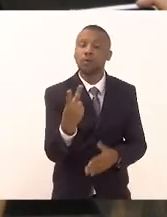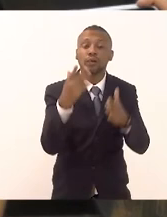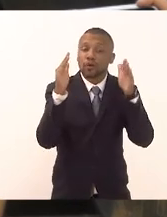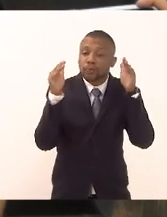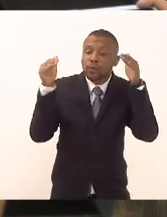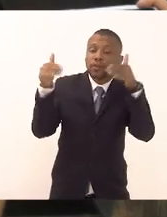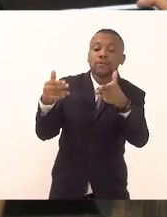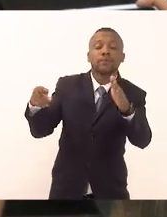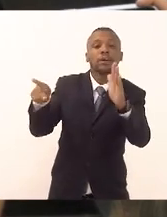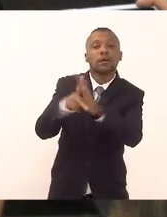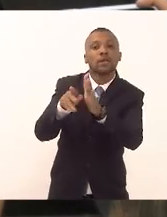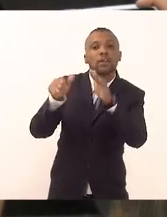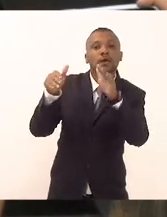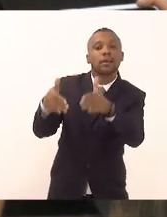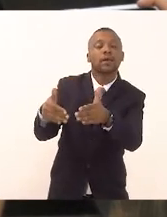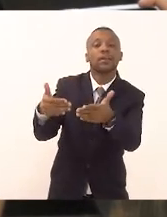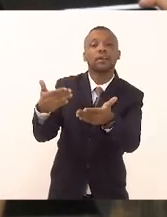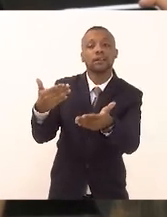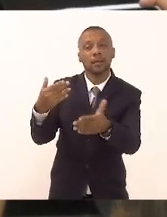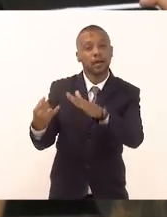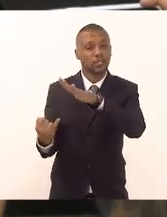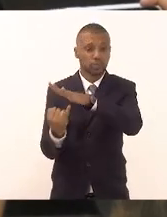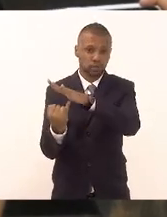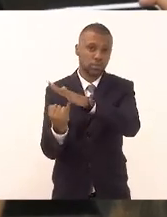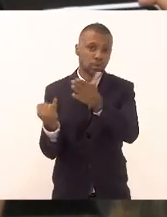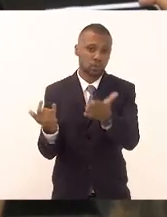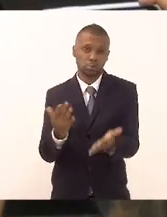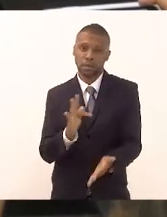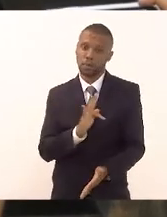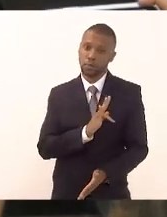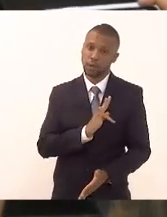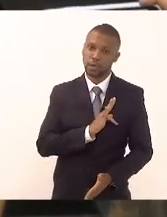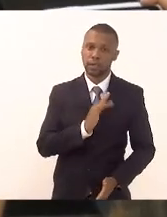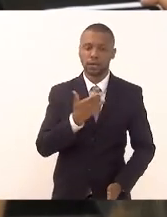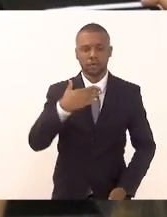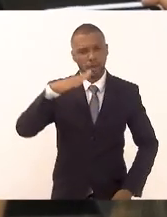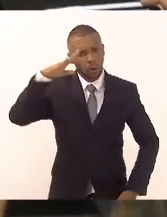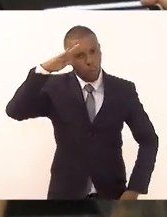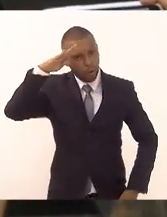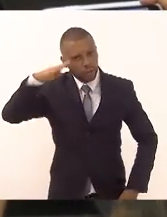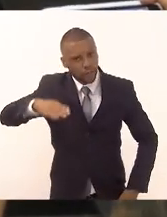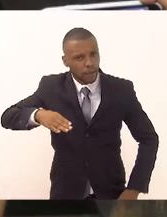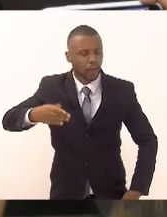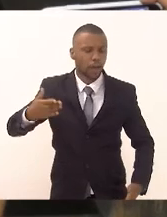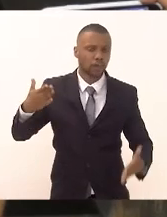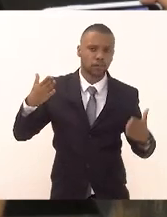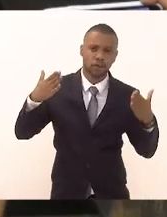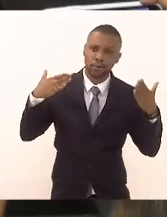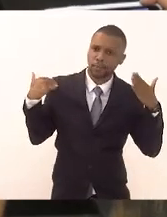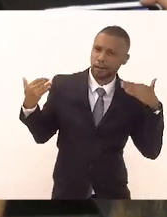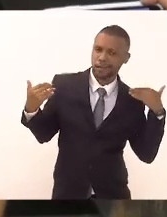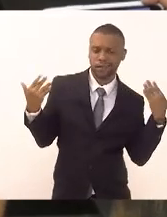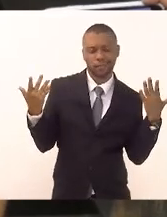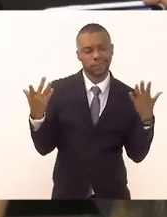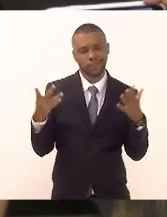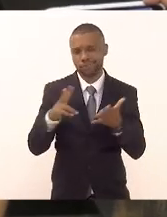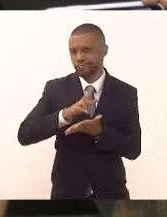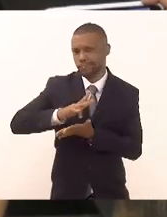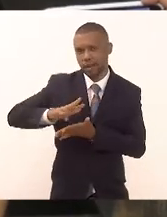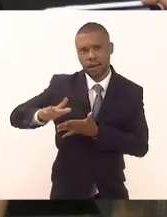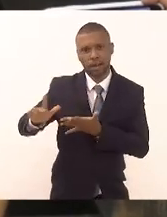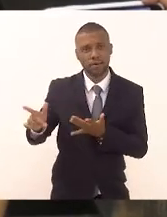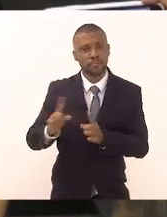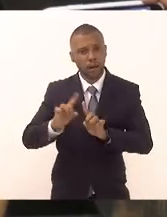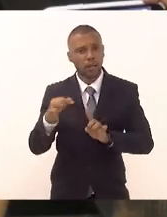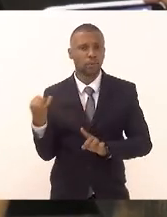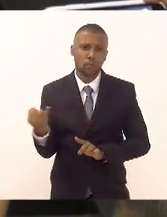daquela corporação. E um terceiro aspecto que quero mencionar, eu vou mais longe no tempo, mas é importante trazer para